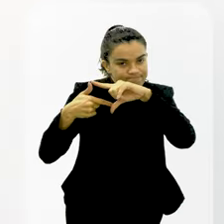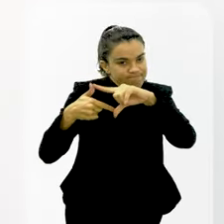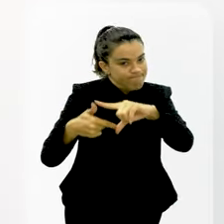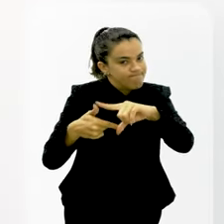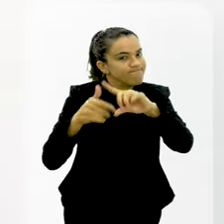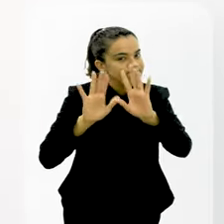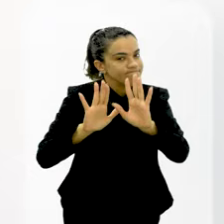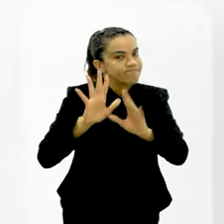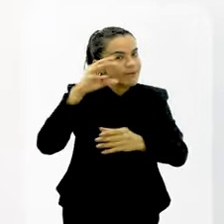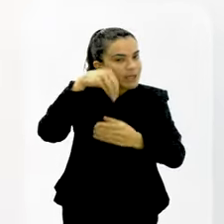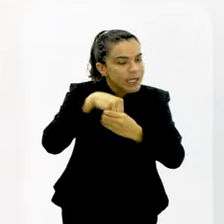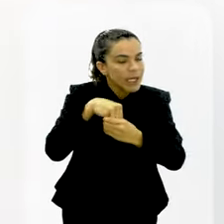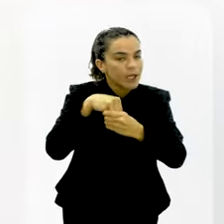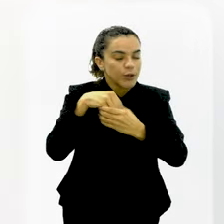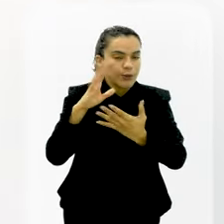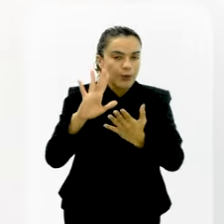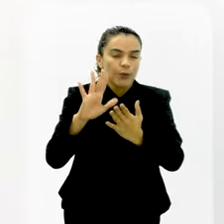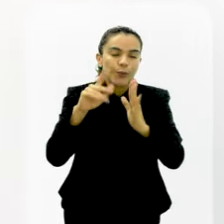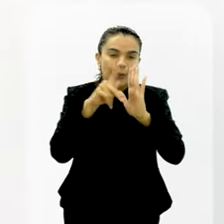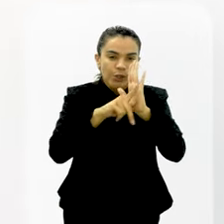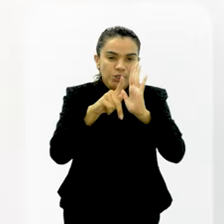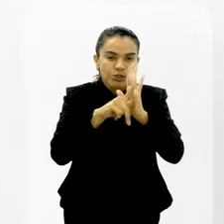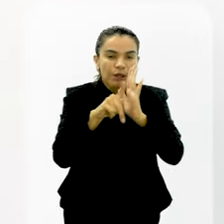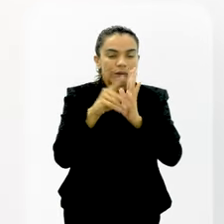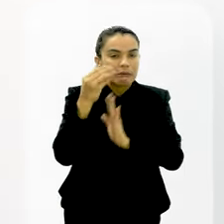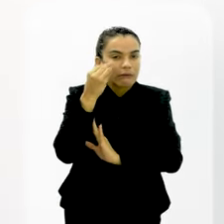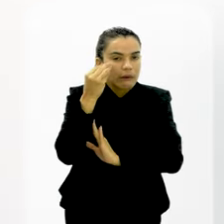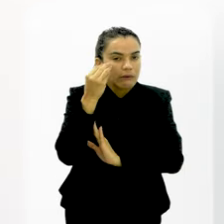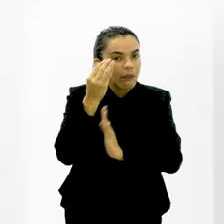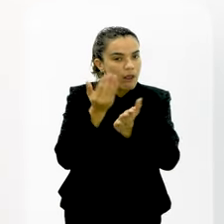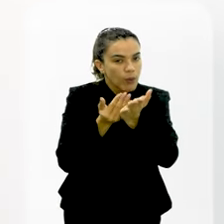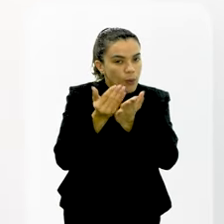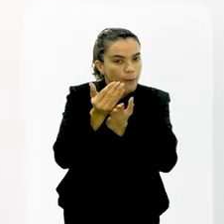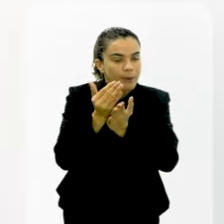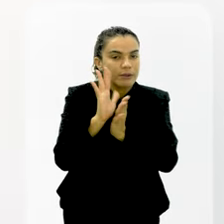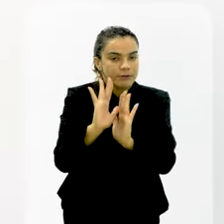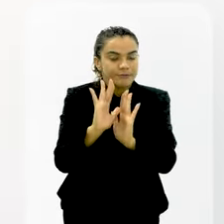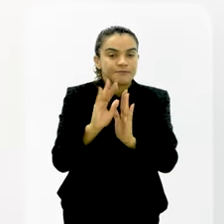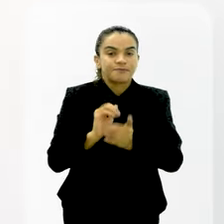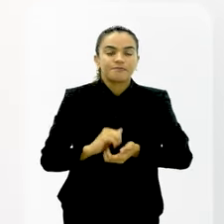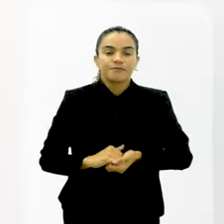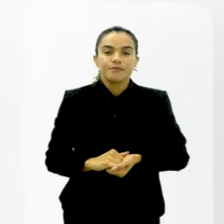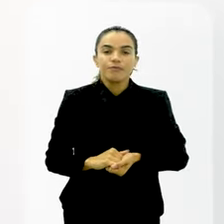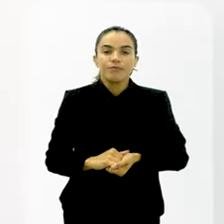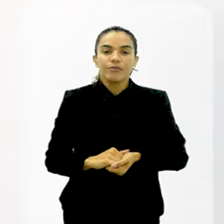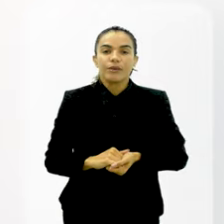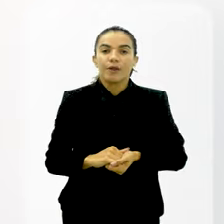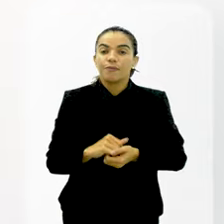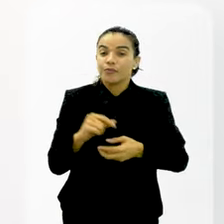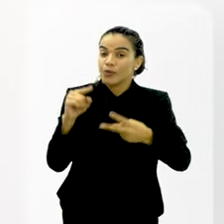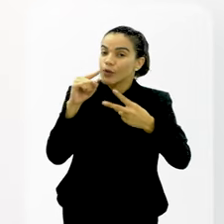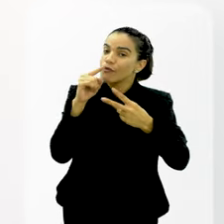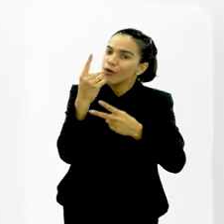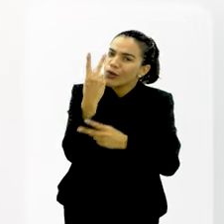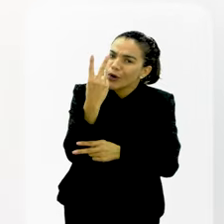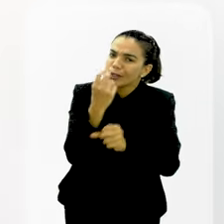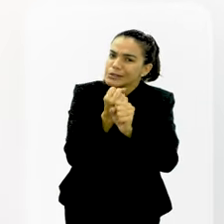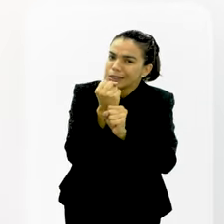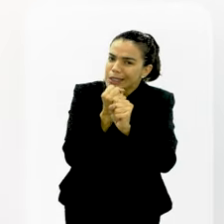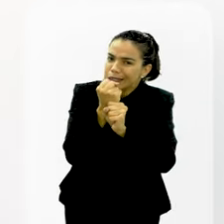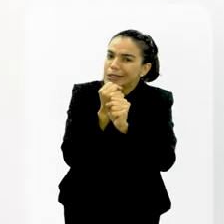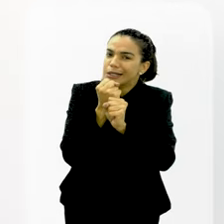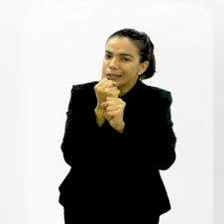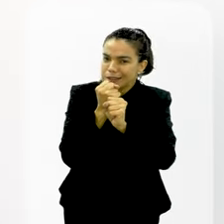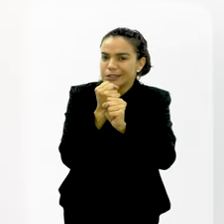gente teve dentro desse projeto de testar desde o início. E fora isso, assim, são 2 anos,